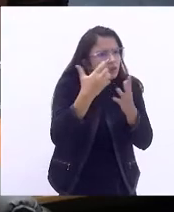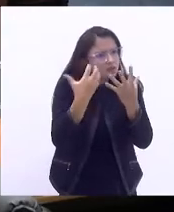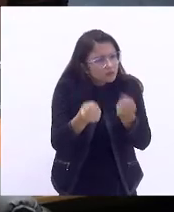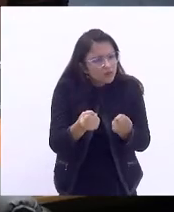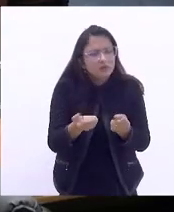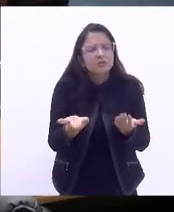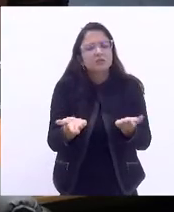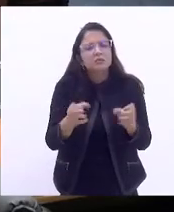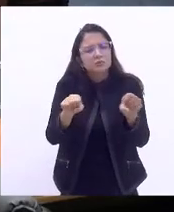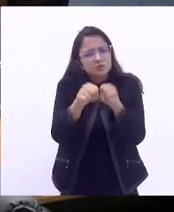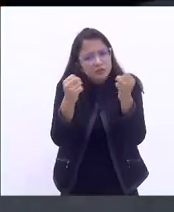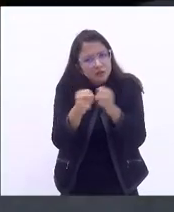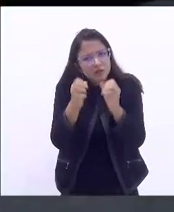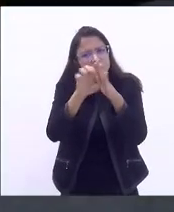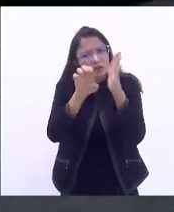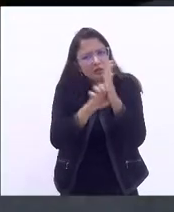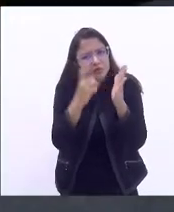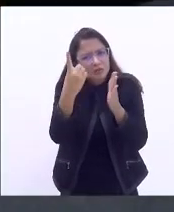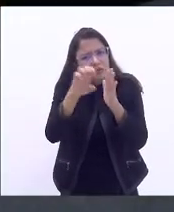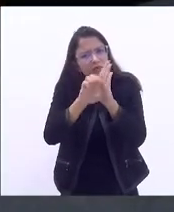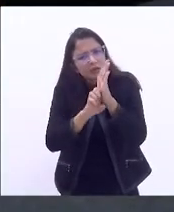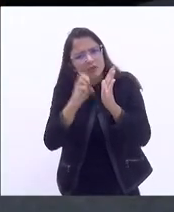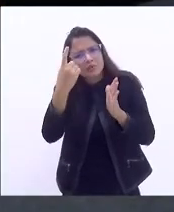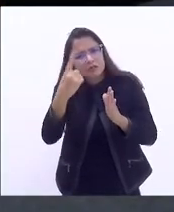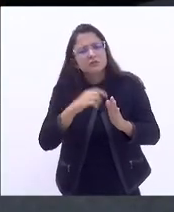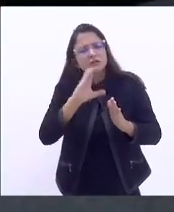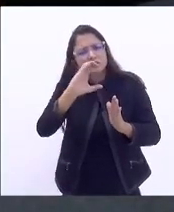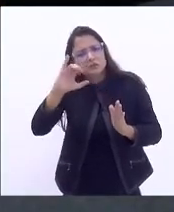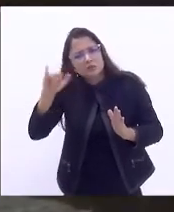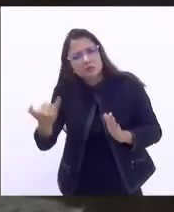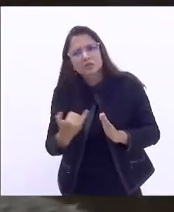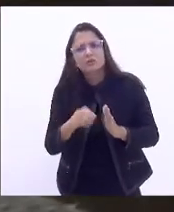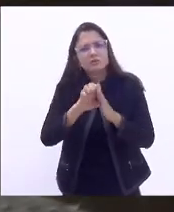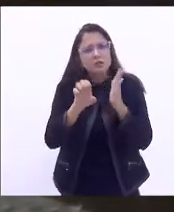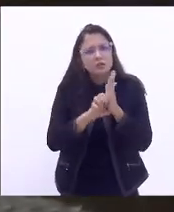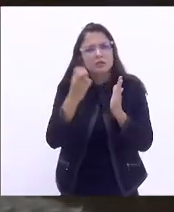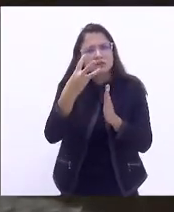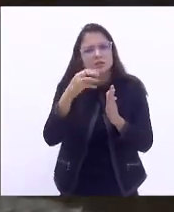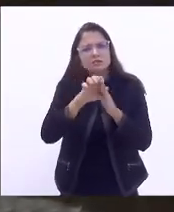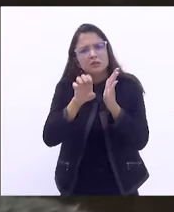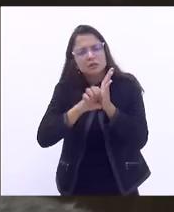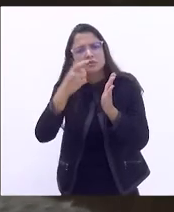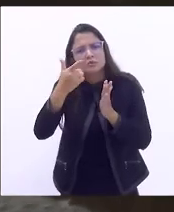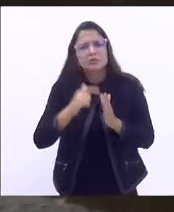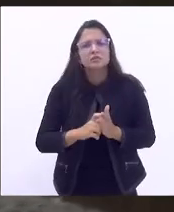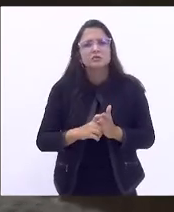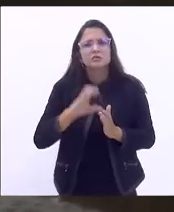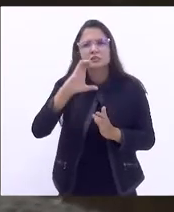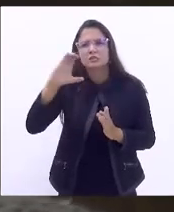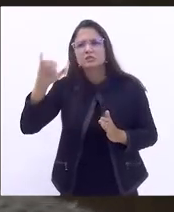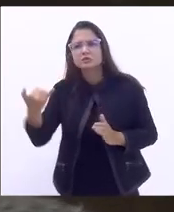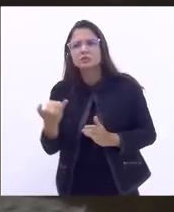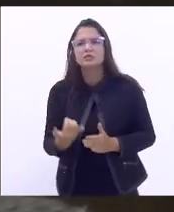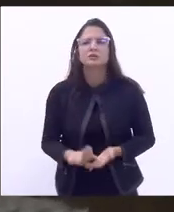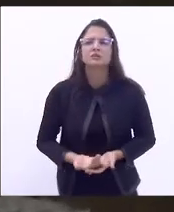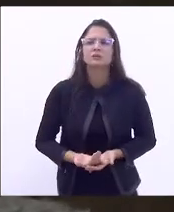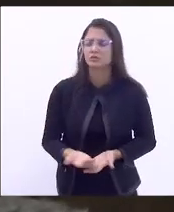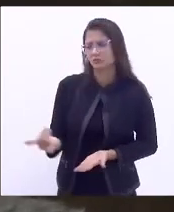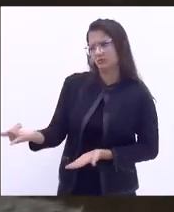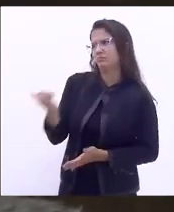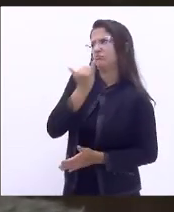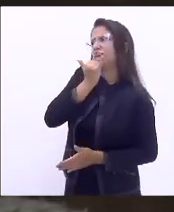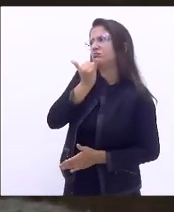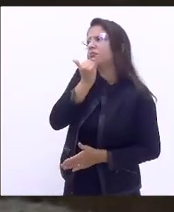Prejudicada a emenda 1 pela emenda 1 da CCJ. Mas é uma, emenda 3 pela emenda 2 da CCJ. Só me perdoe. Mas olha só.